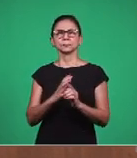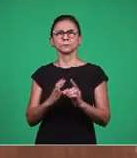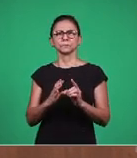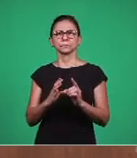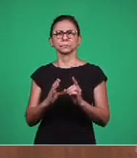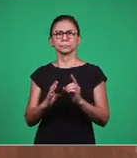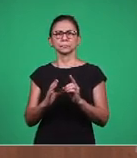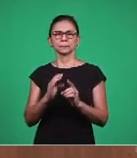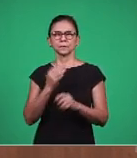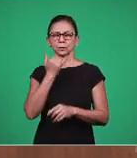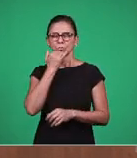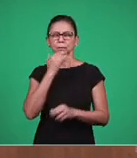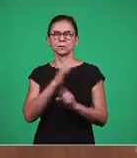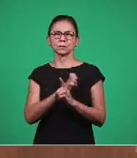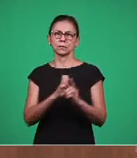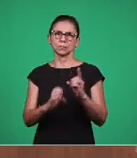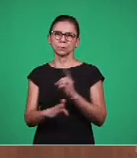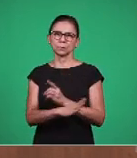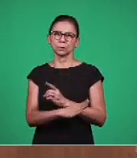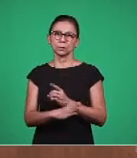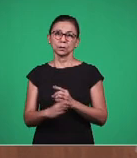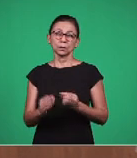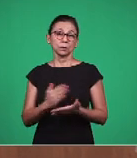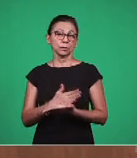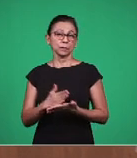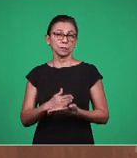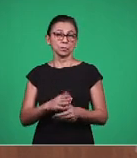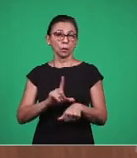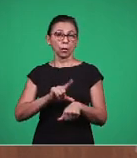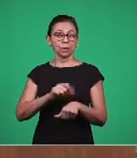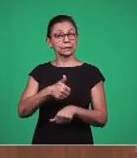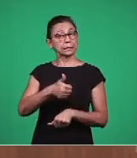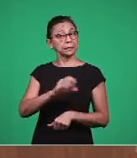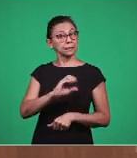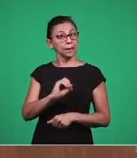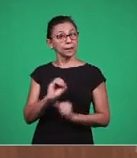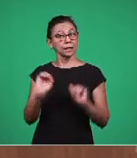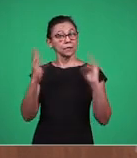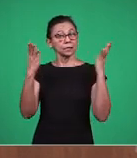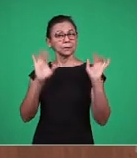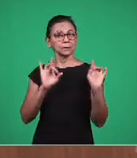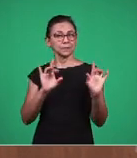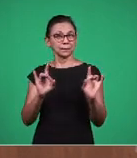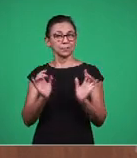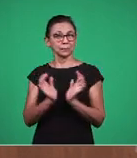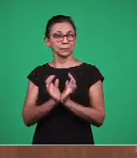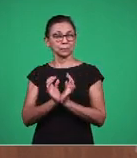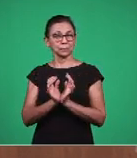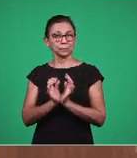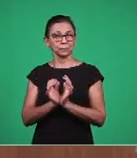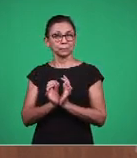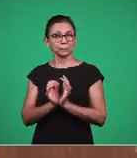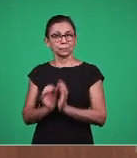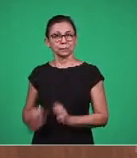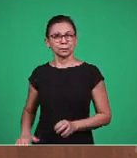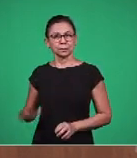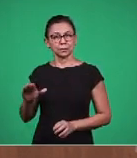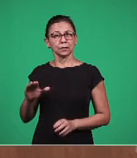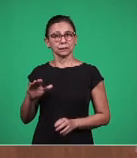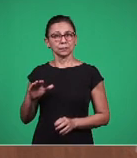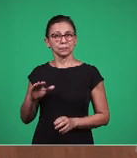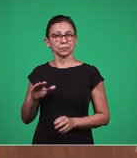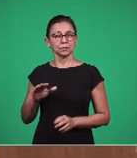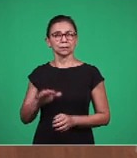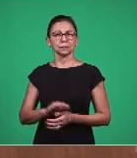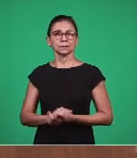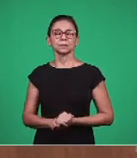que se iniciou às 10 horas com um evento especial das crianças. E nós gostaríamos, nesse início, de